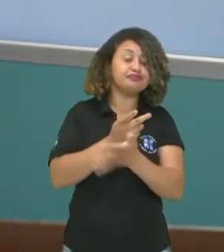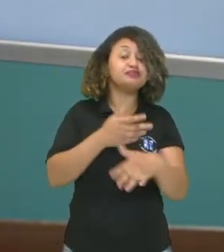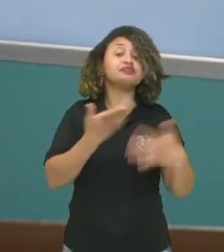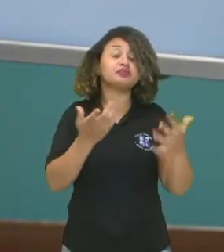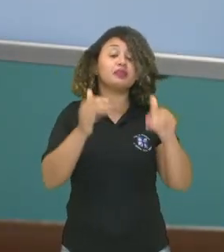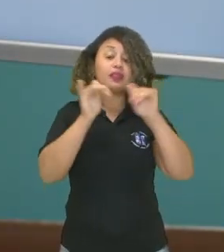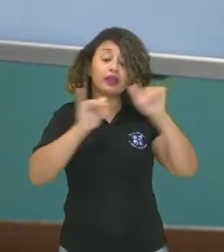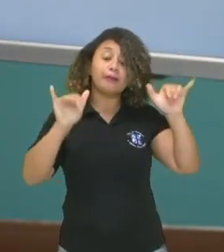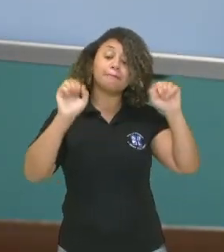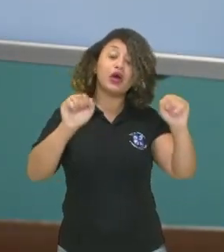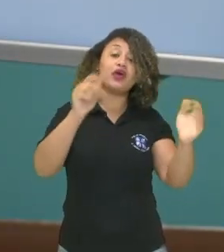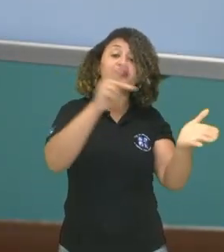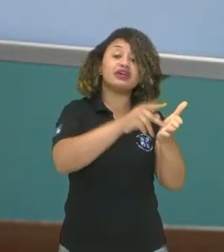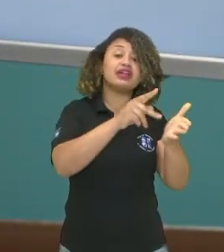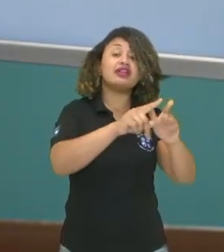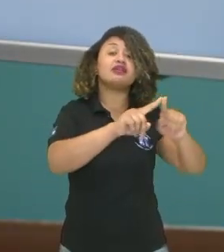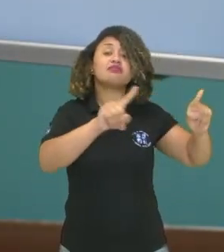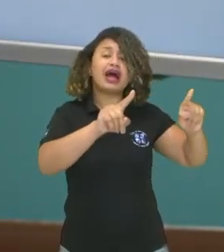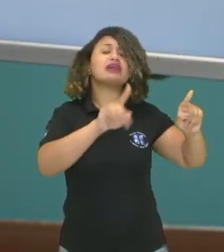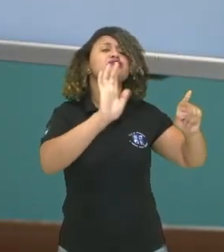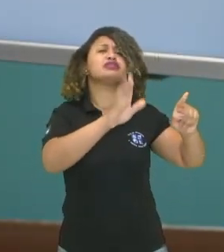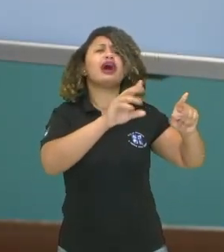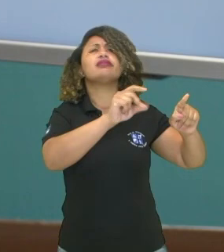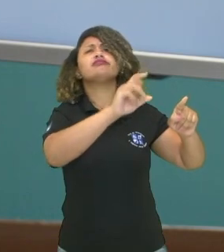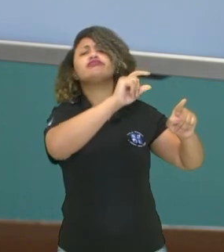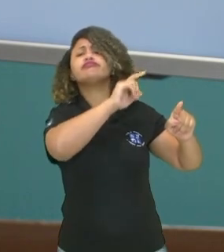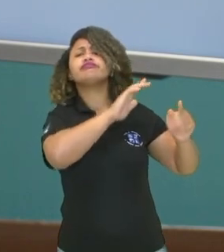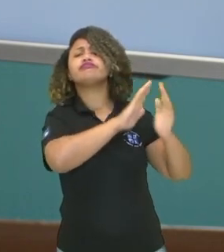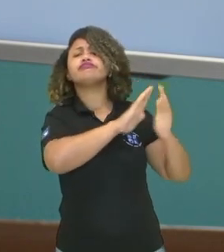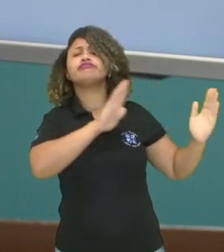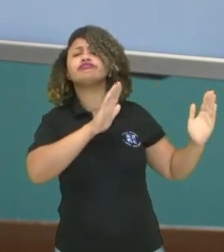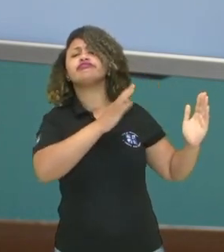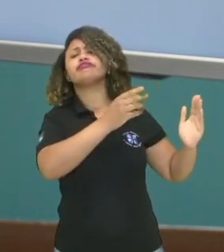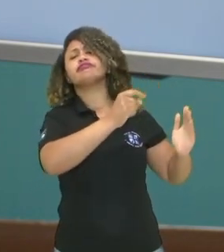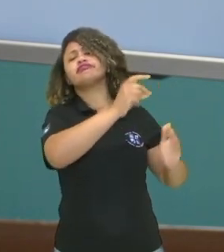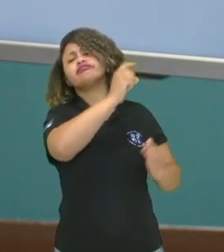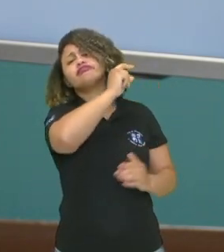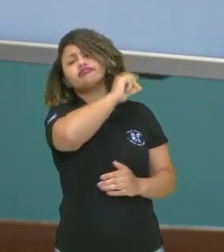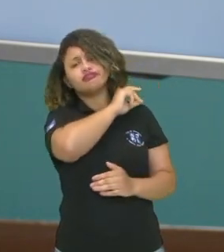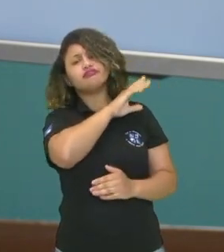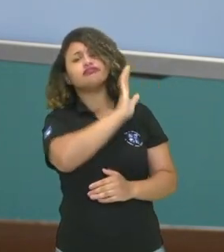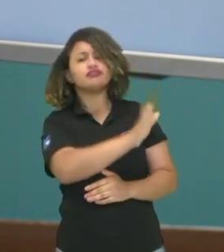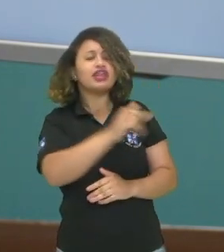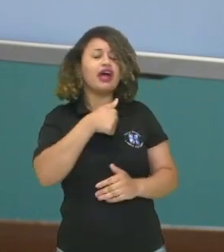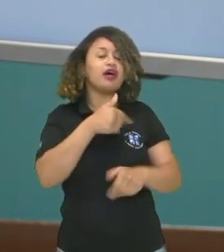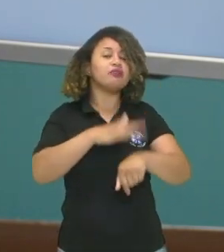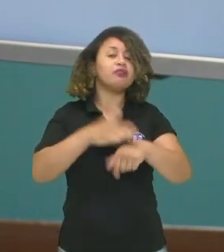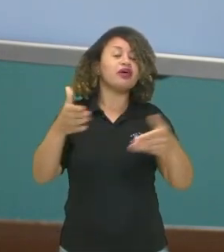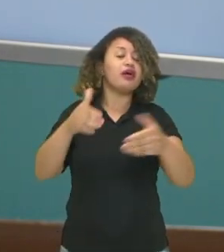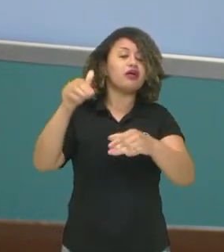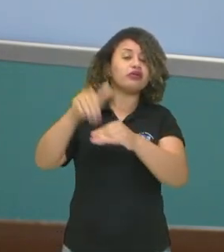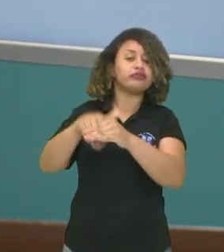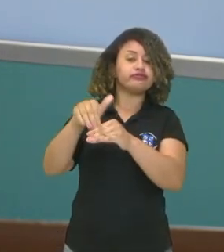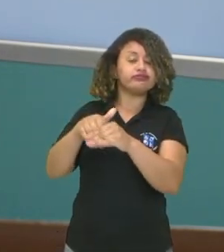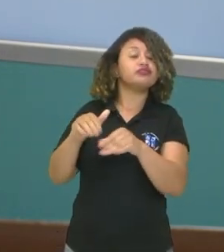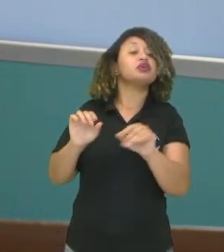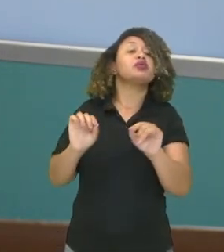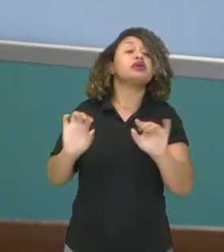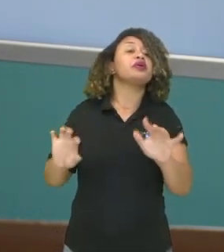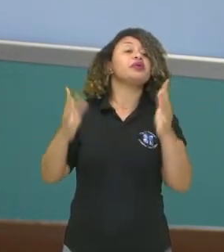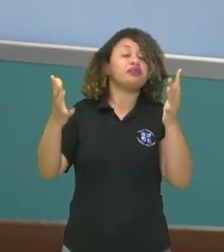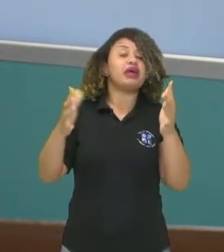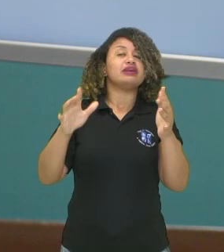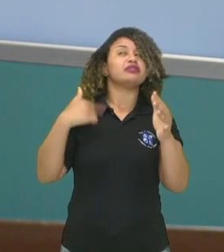ser verdadeiras, mas foram ditas em momentos muito anteriores a esse momento da eleição. E o que ocorre? Elas